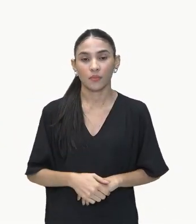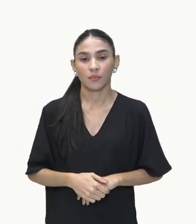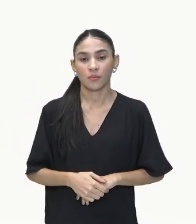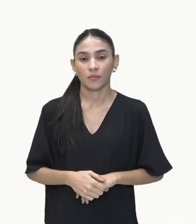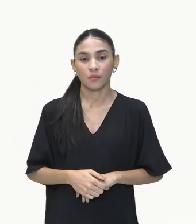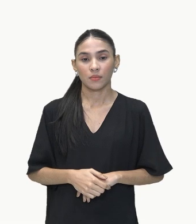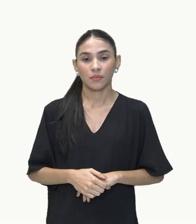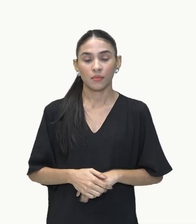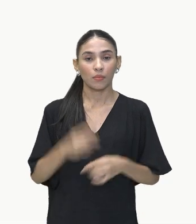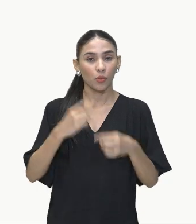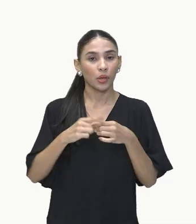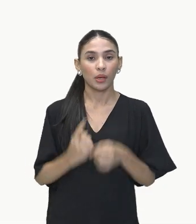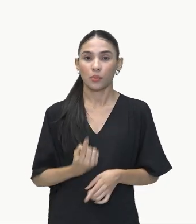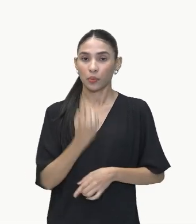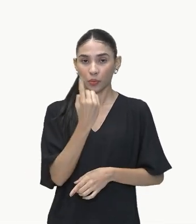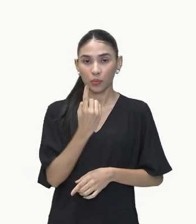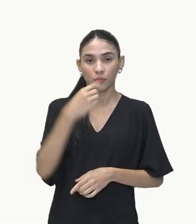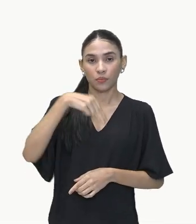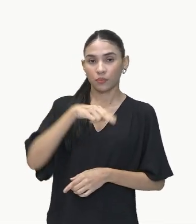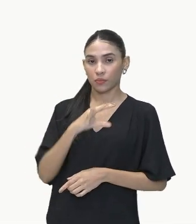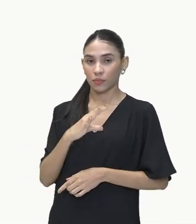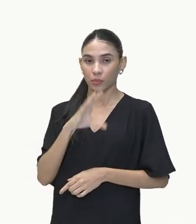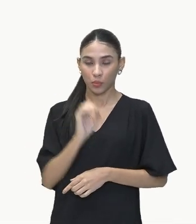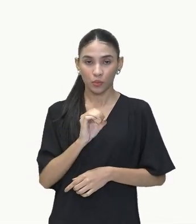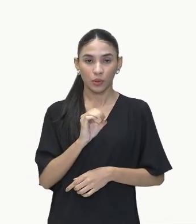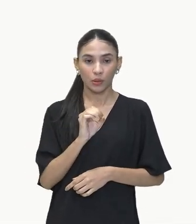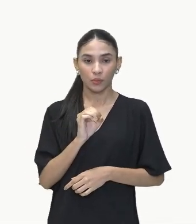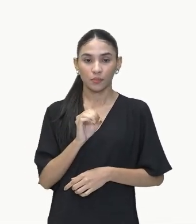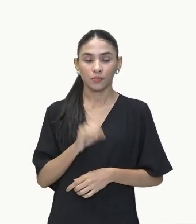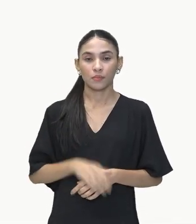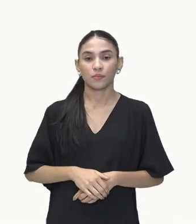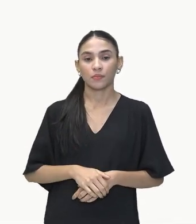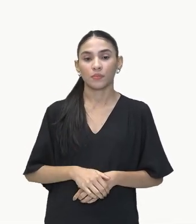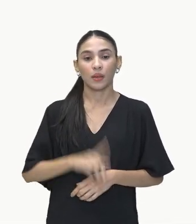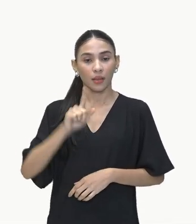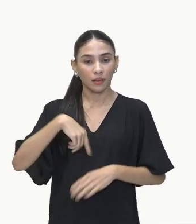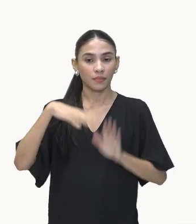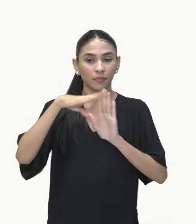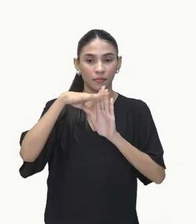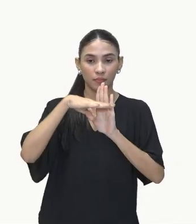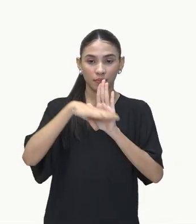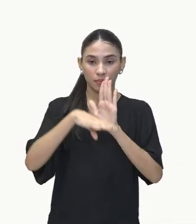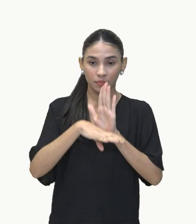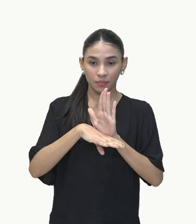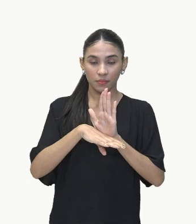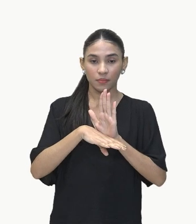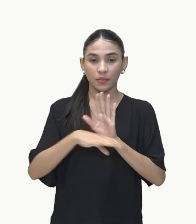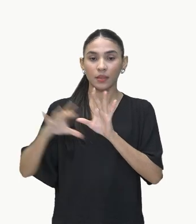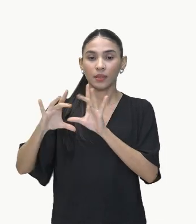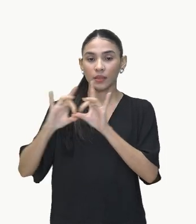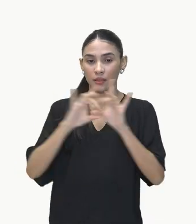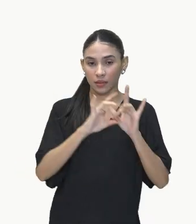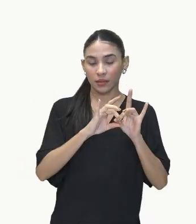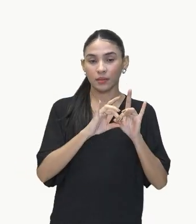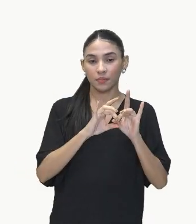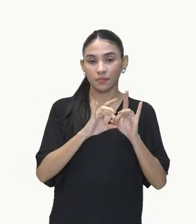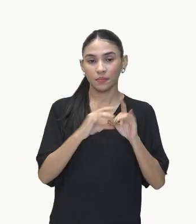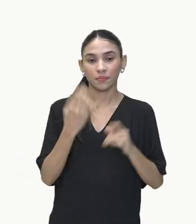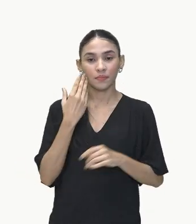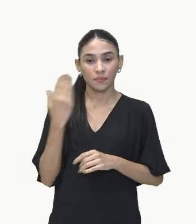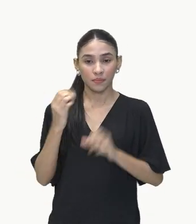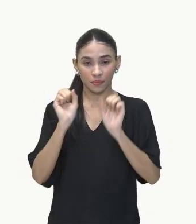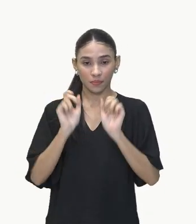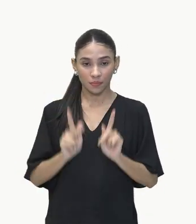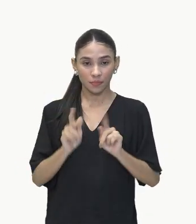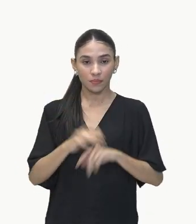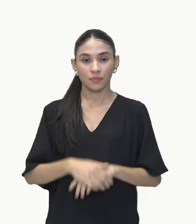mononuclear, porque só tem um núcleo aromático. Essa é a classificação dessas cadeias aqui,